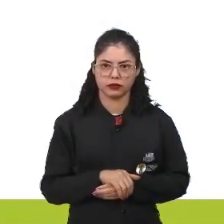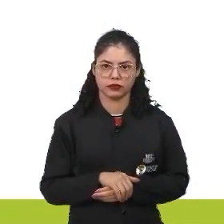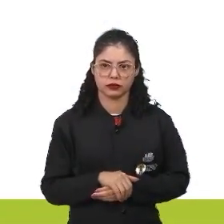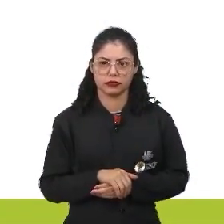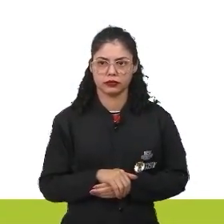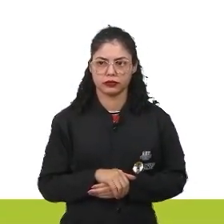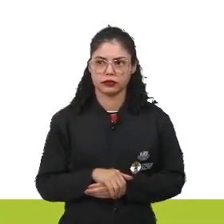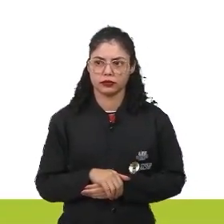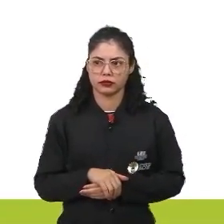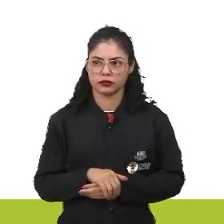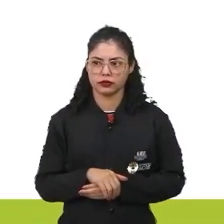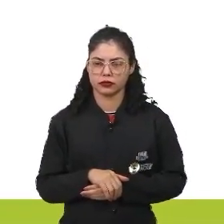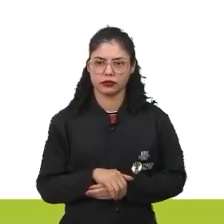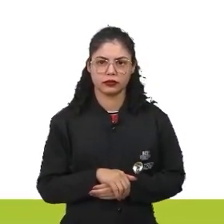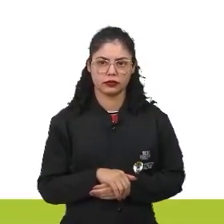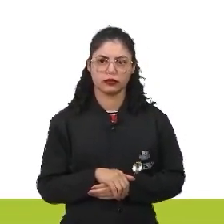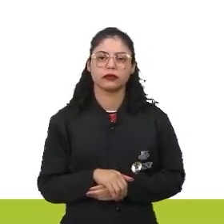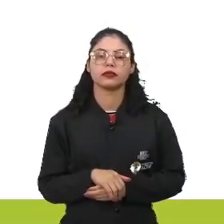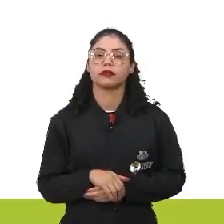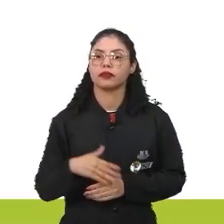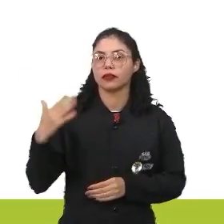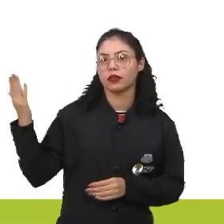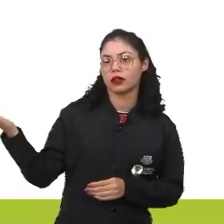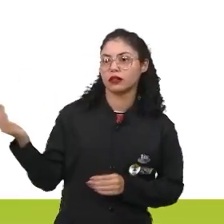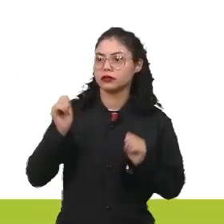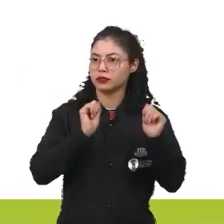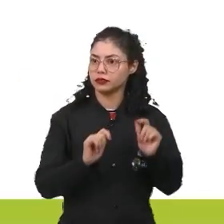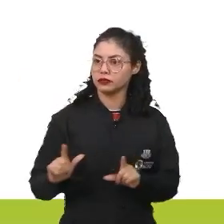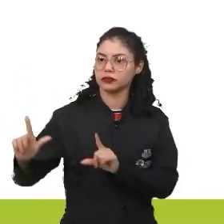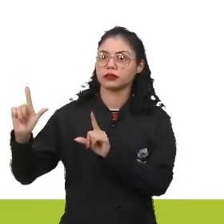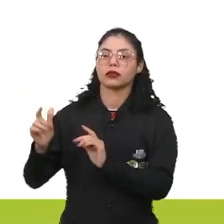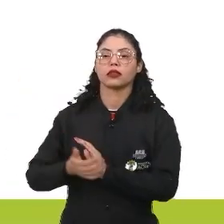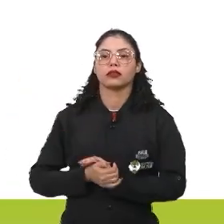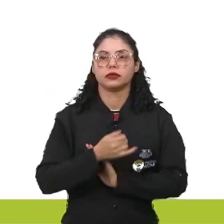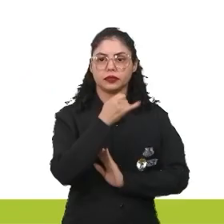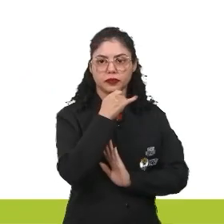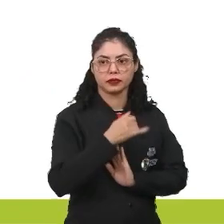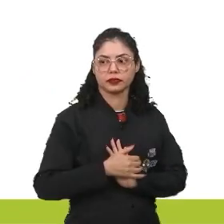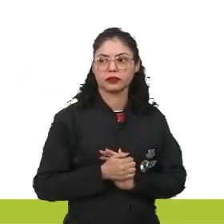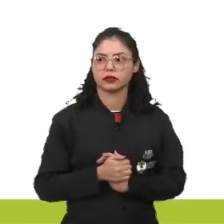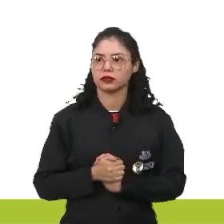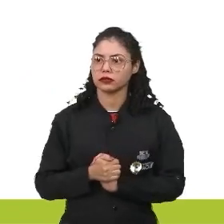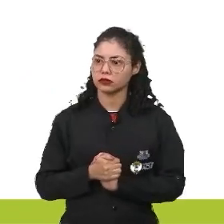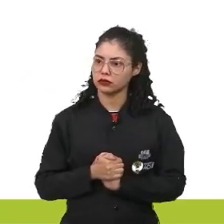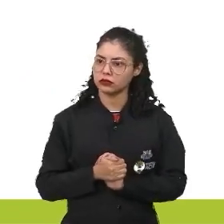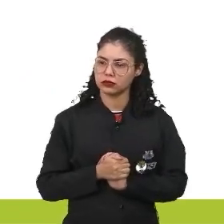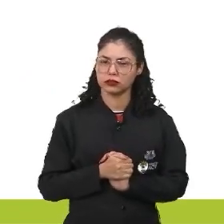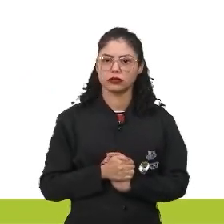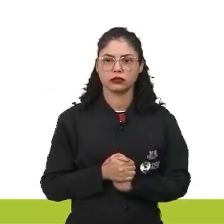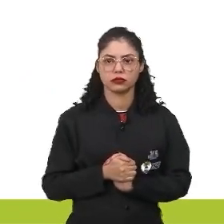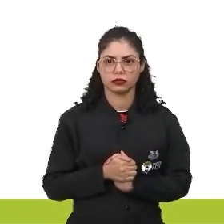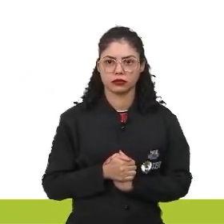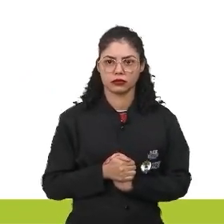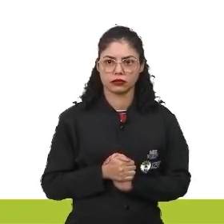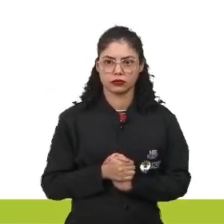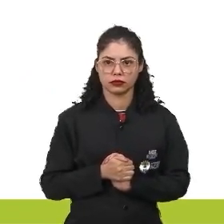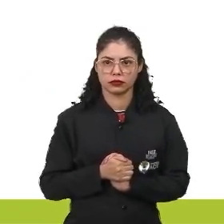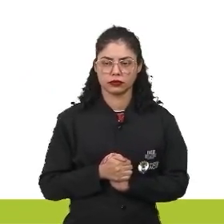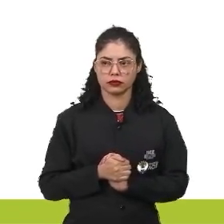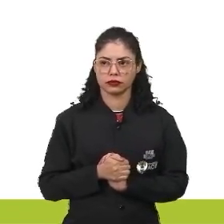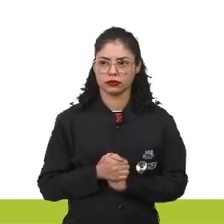água. Aí, para vocês na tela, o exemplo, tá? Do que eu quis passar para